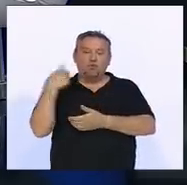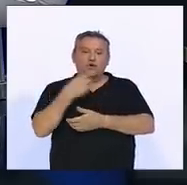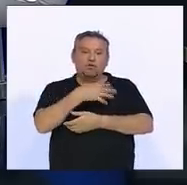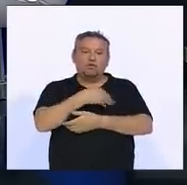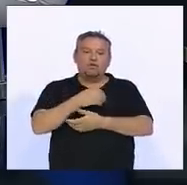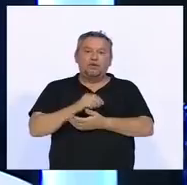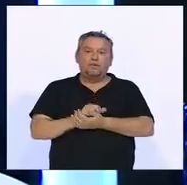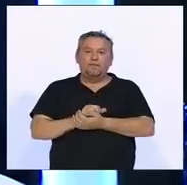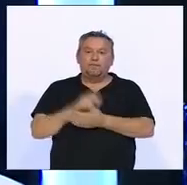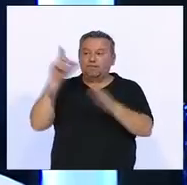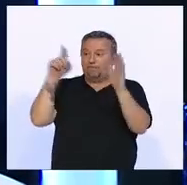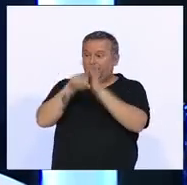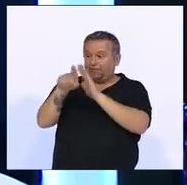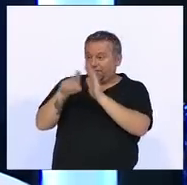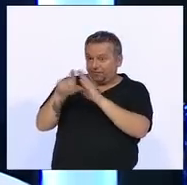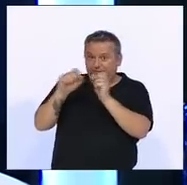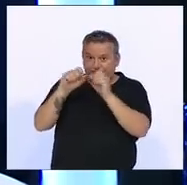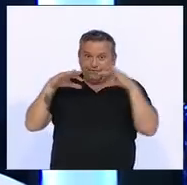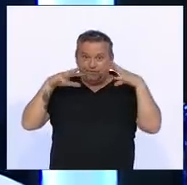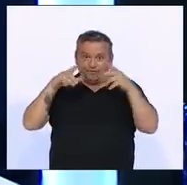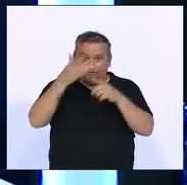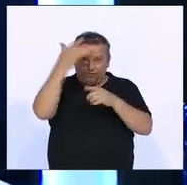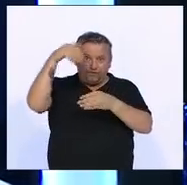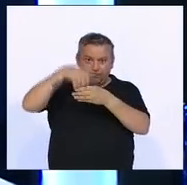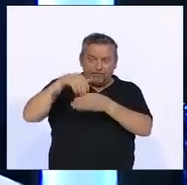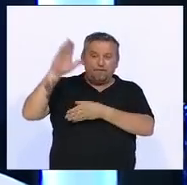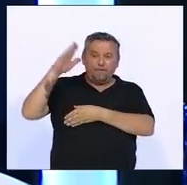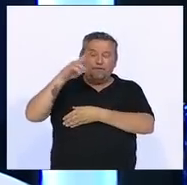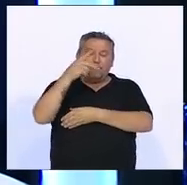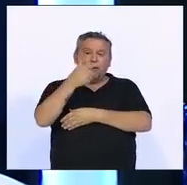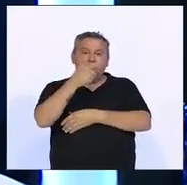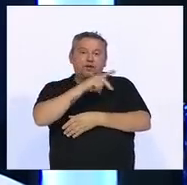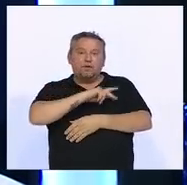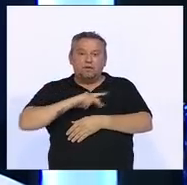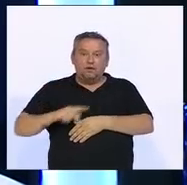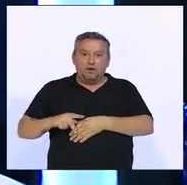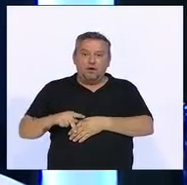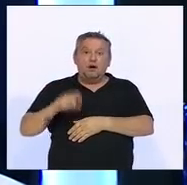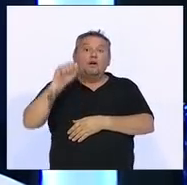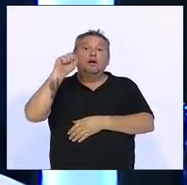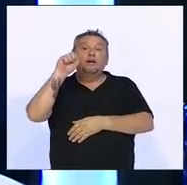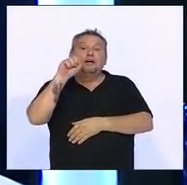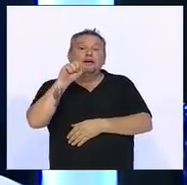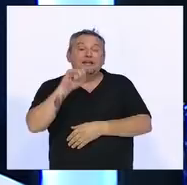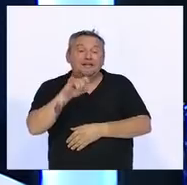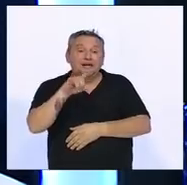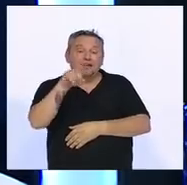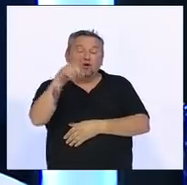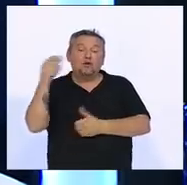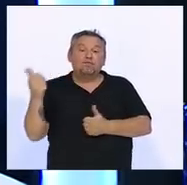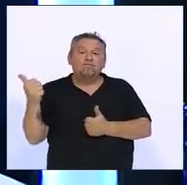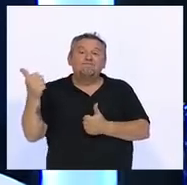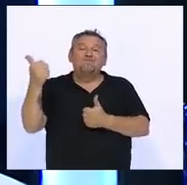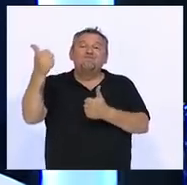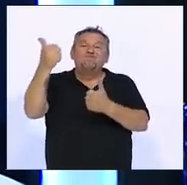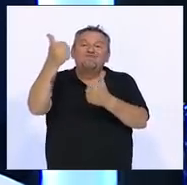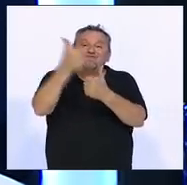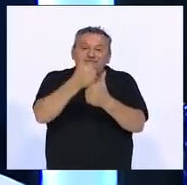filhos. Uma pergunta que a gente tem feito aqui para todos os candidatos à vice-presidência é: e se a senhora tiver que